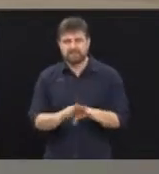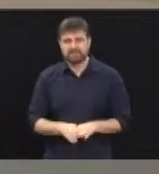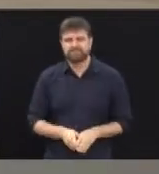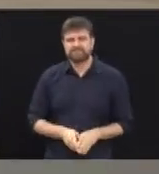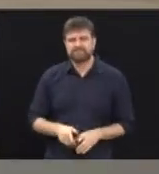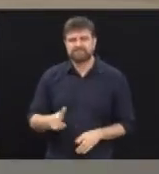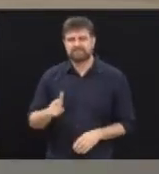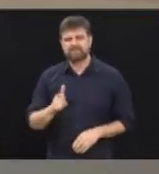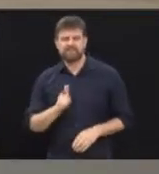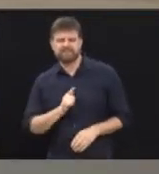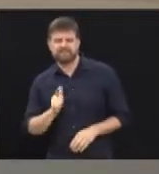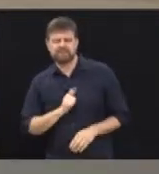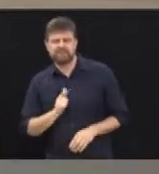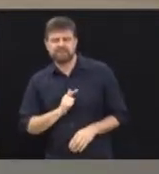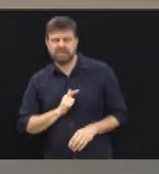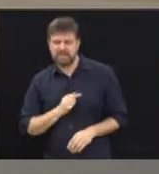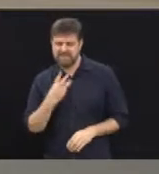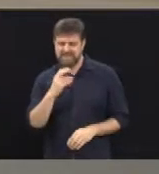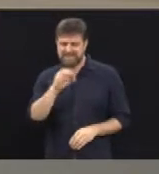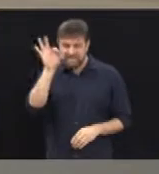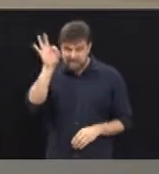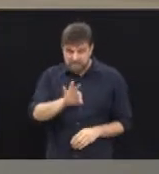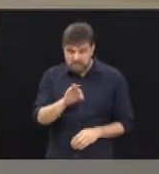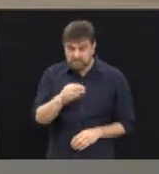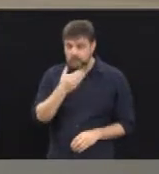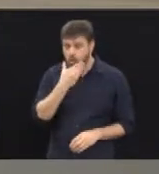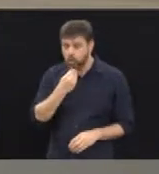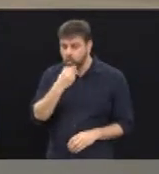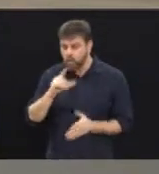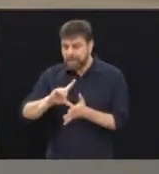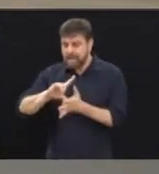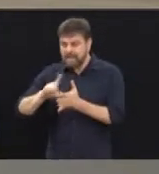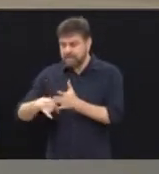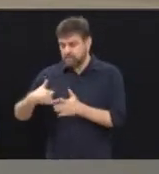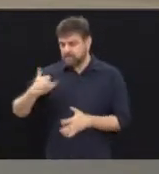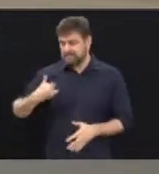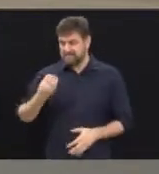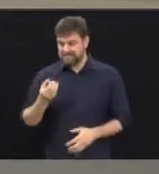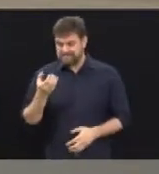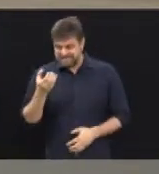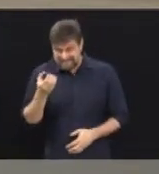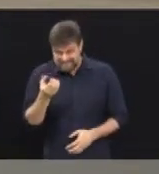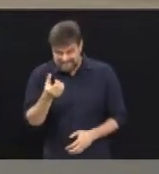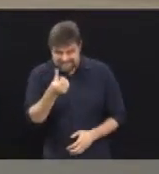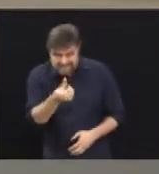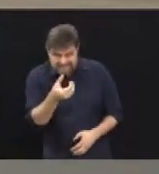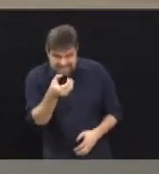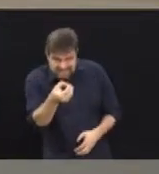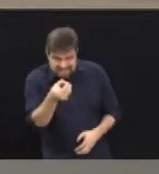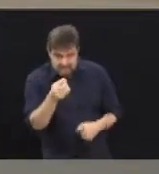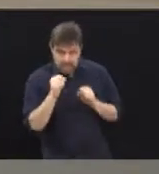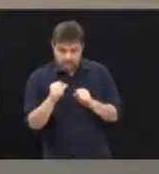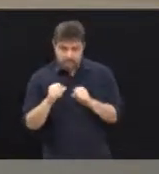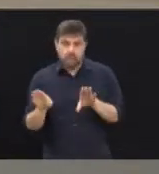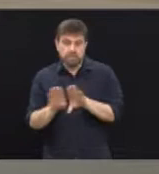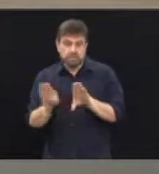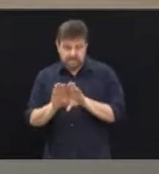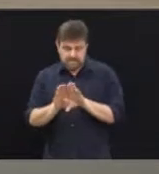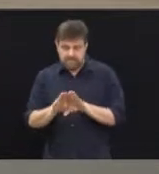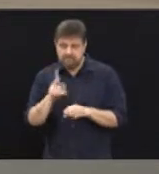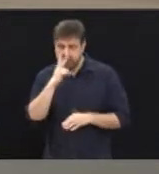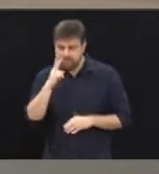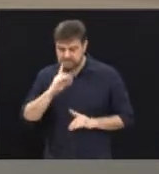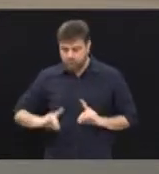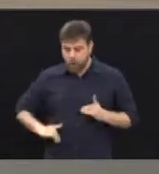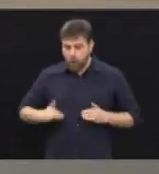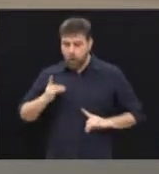varia assim de 30% dos homens após os 60 anos de idade pode ter o que a gente chama dessa andropausa, que